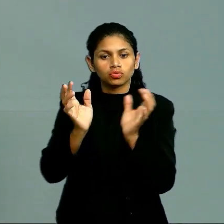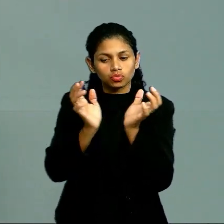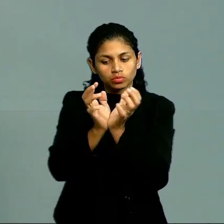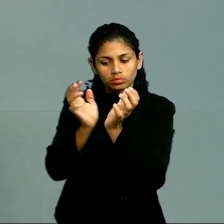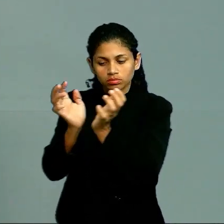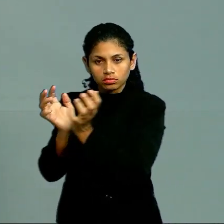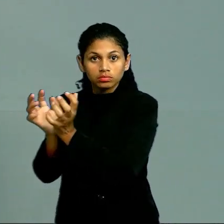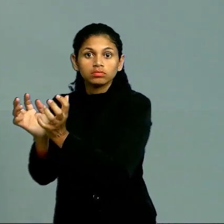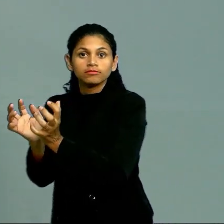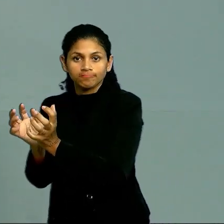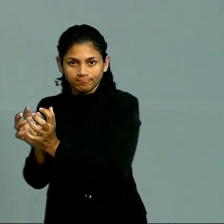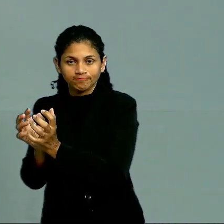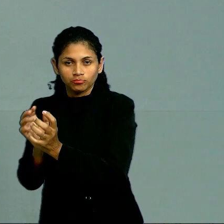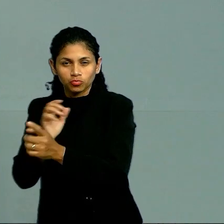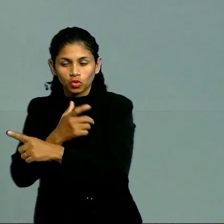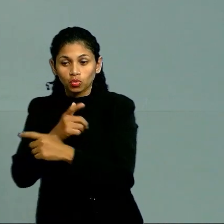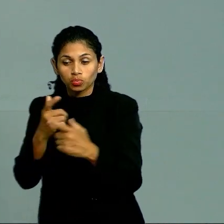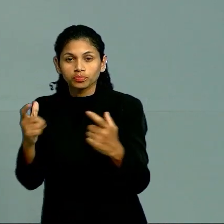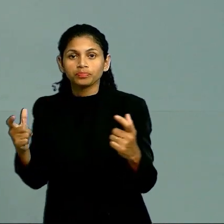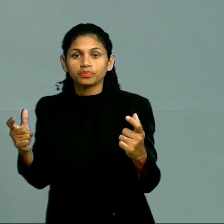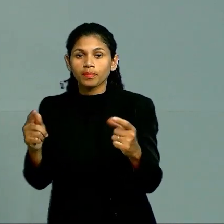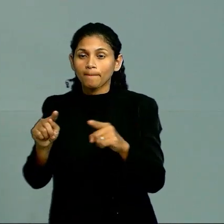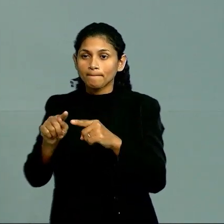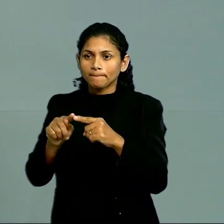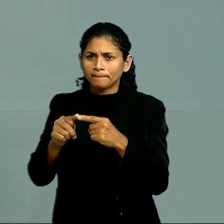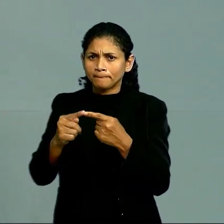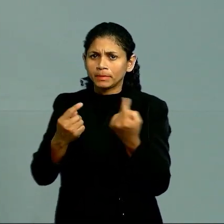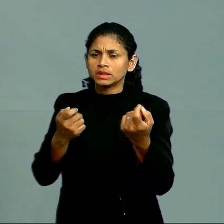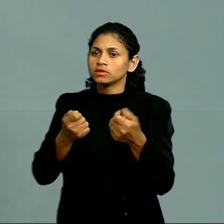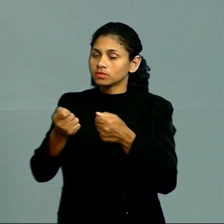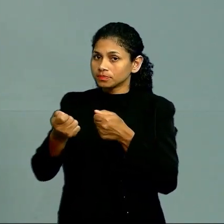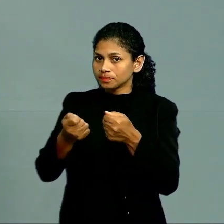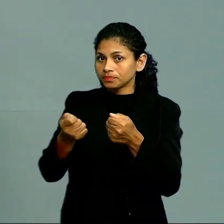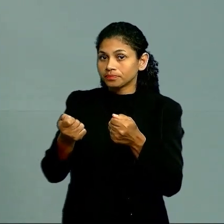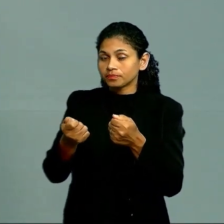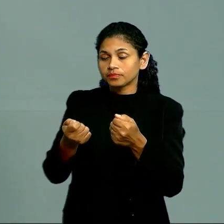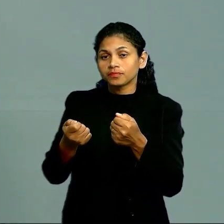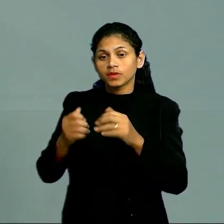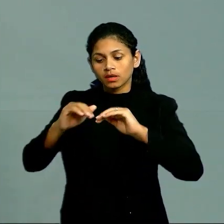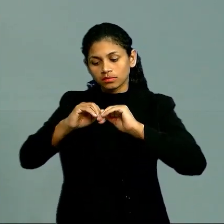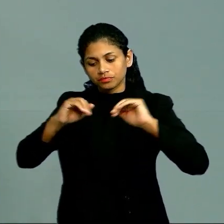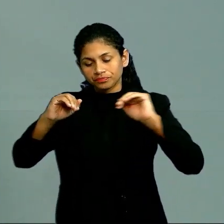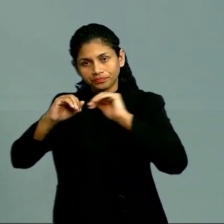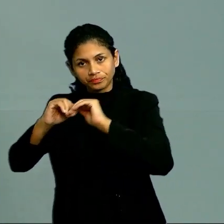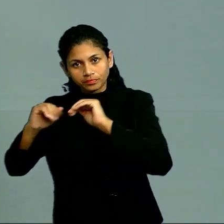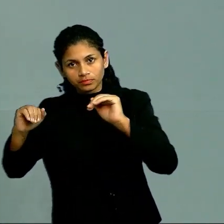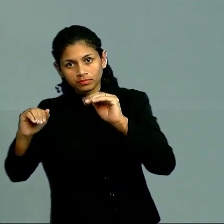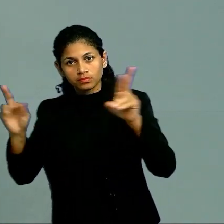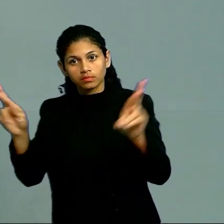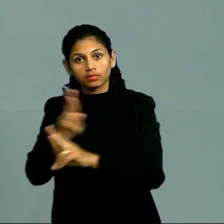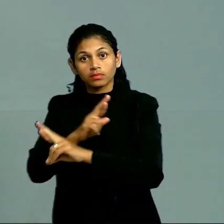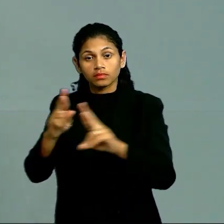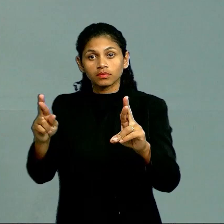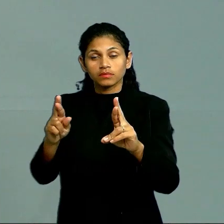domínios, ele é mais complexo, porém ele é mais rigoroso. Só que essa divisão, ela se baseia nas